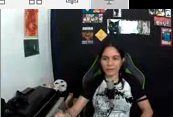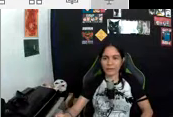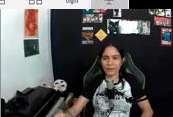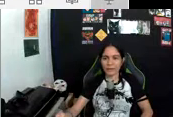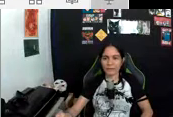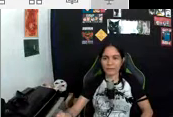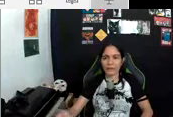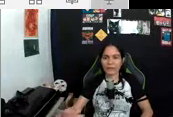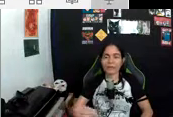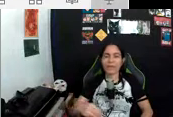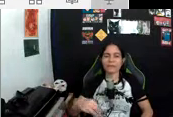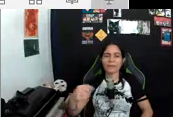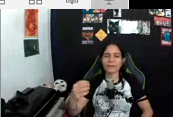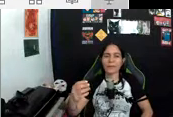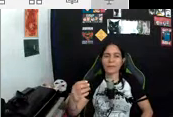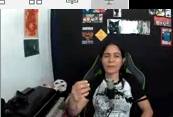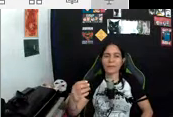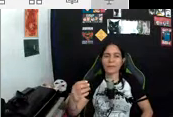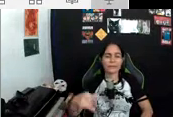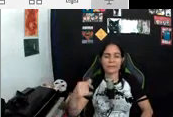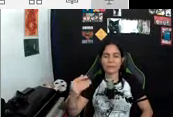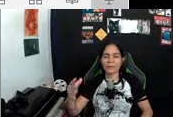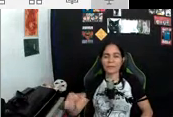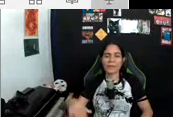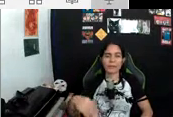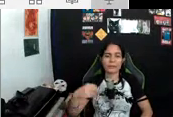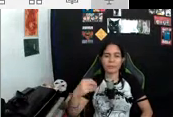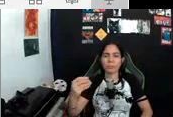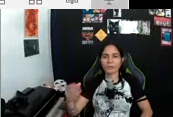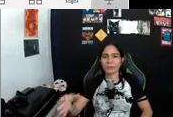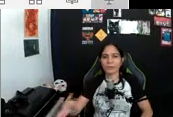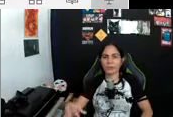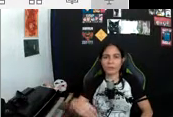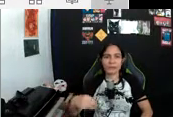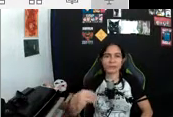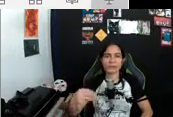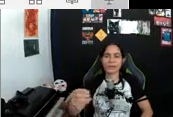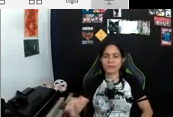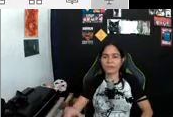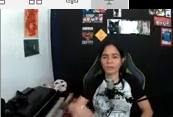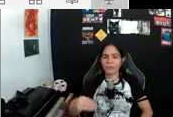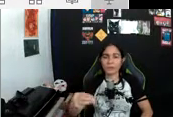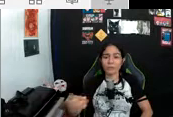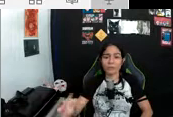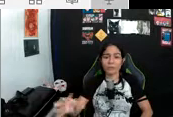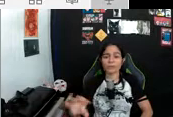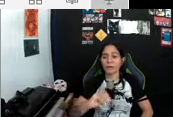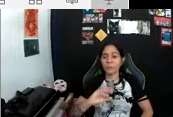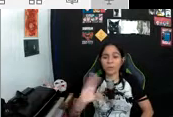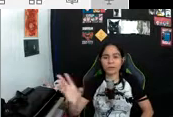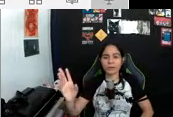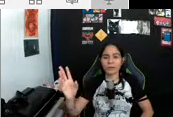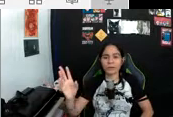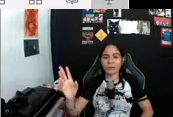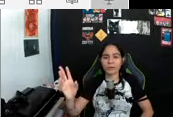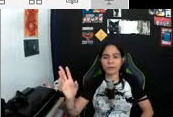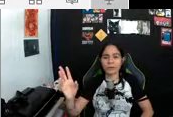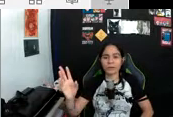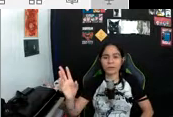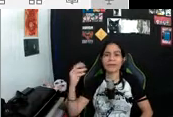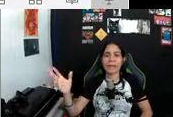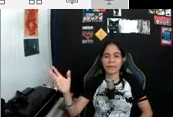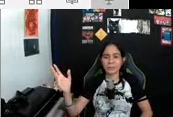estar compreendendo. E aí você falar de tratamento, do que pode acontecer, né, os riscos, tudo, e você falar um monte de